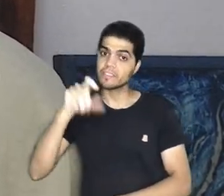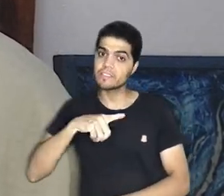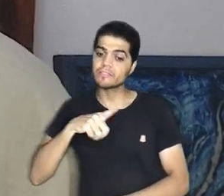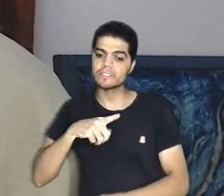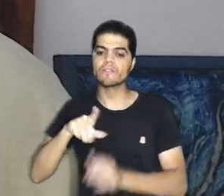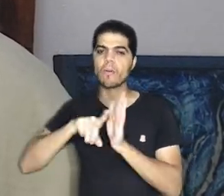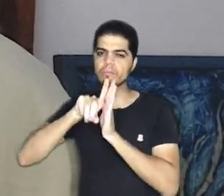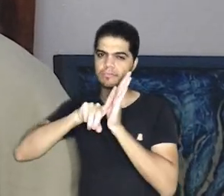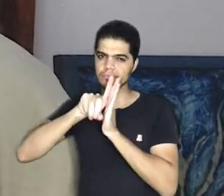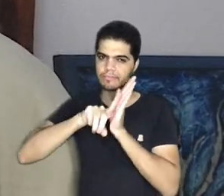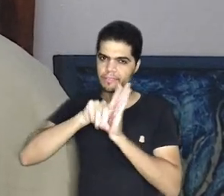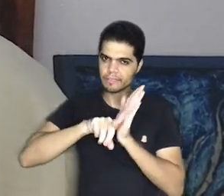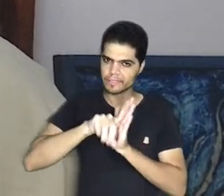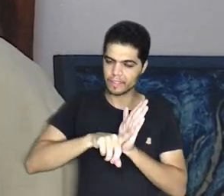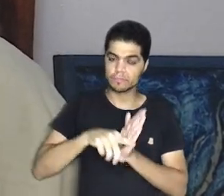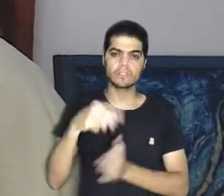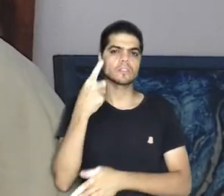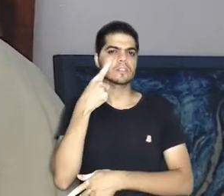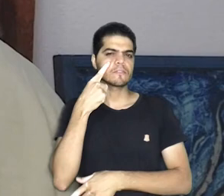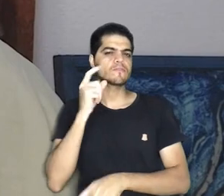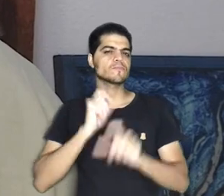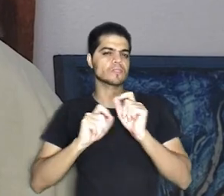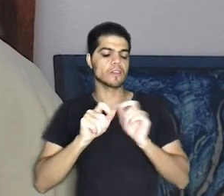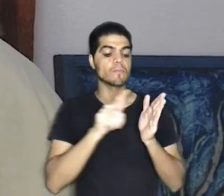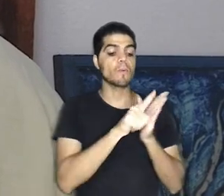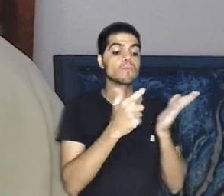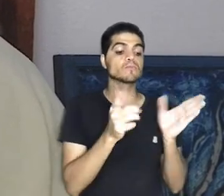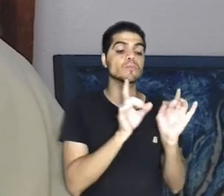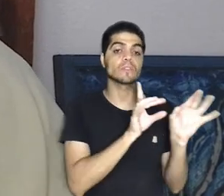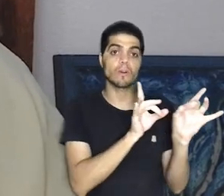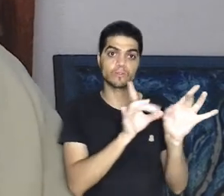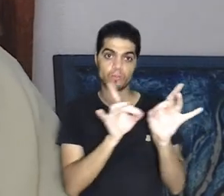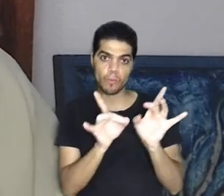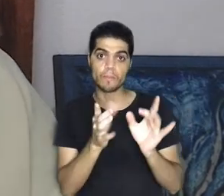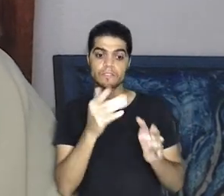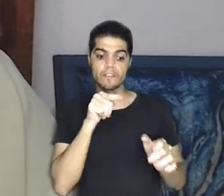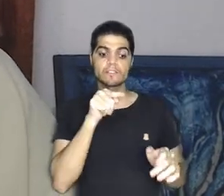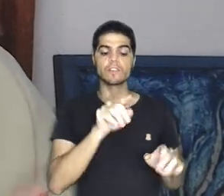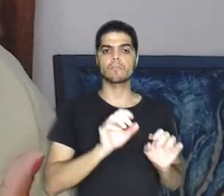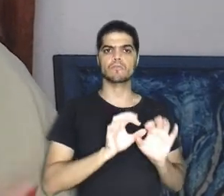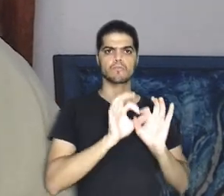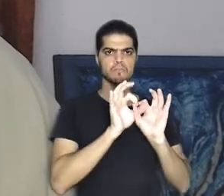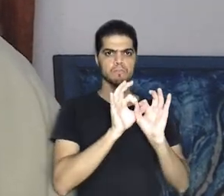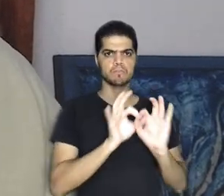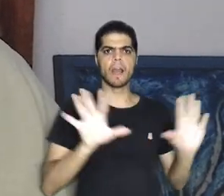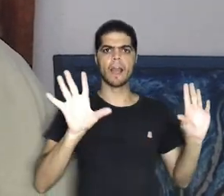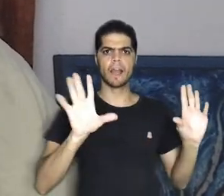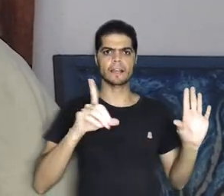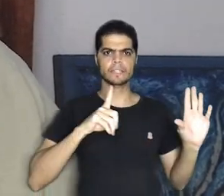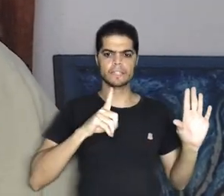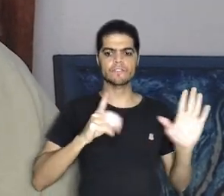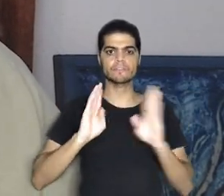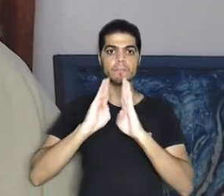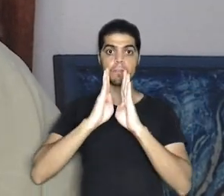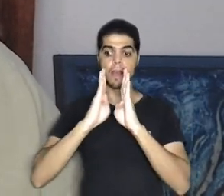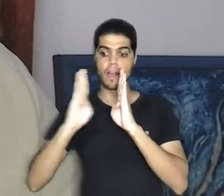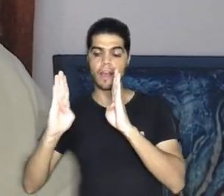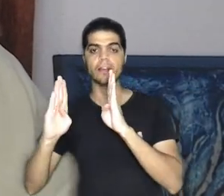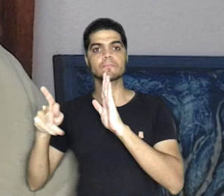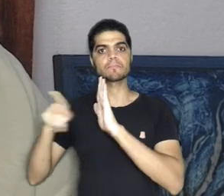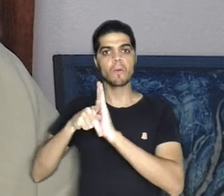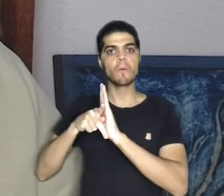as fontes, tendo em vista que o Jornal do Comércio ele está disponível na hemeroteca da